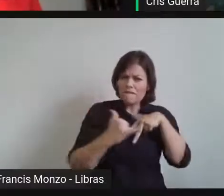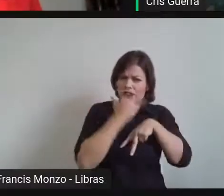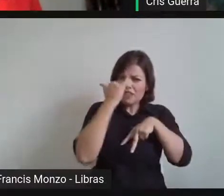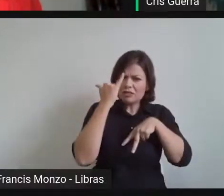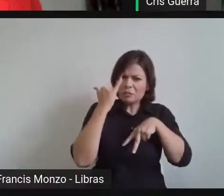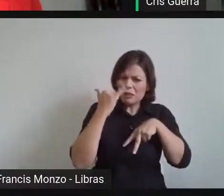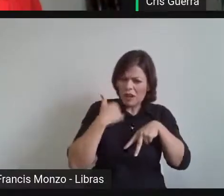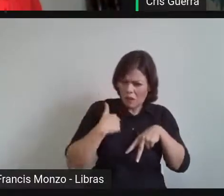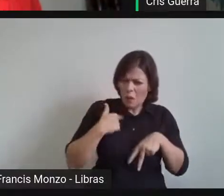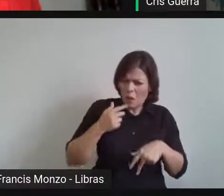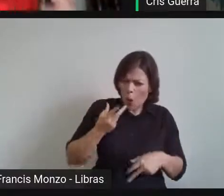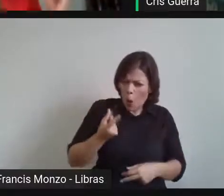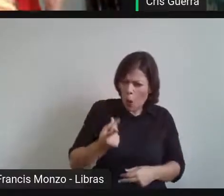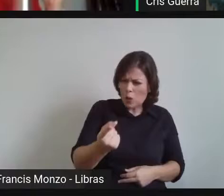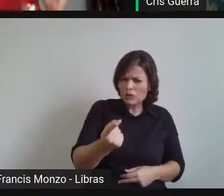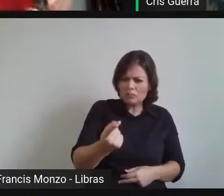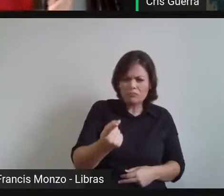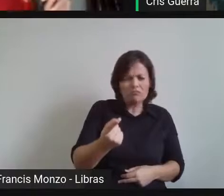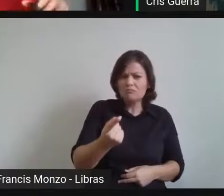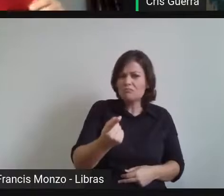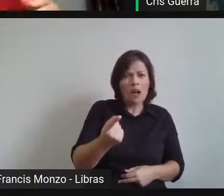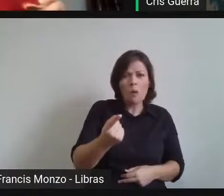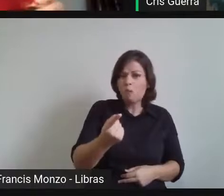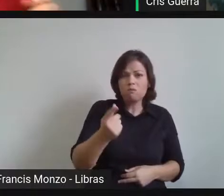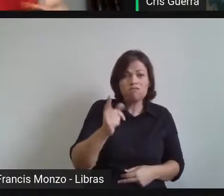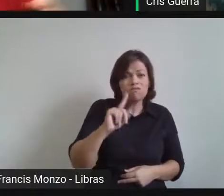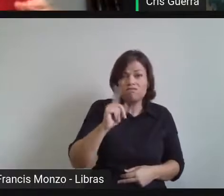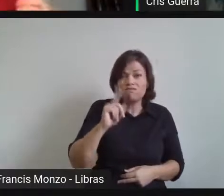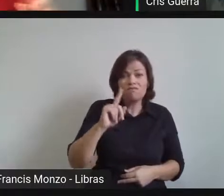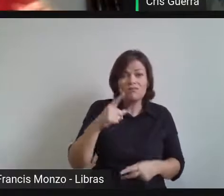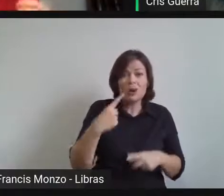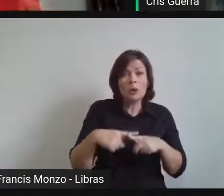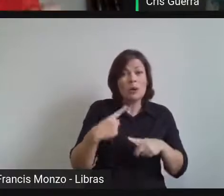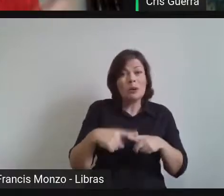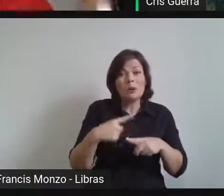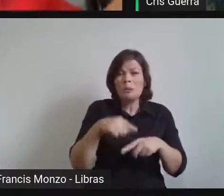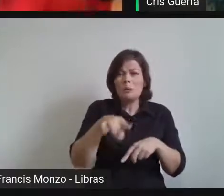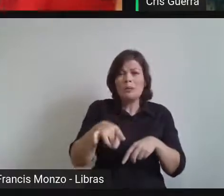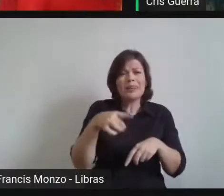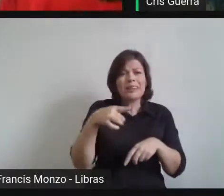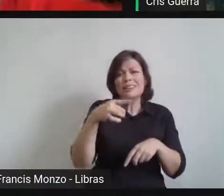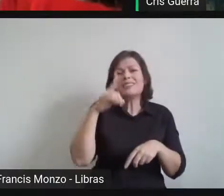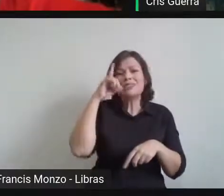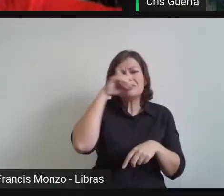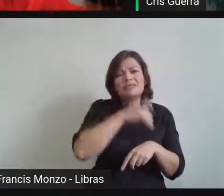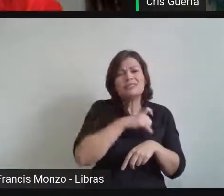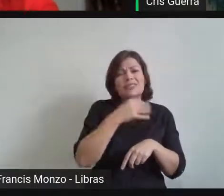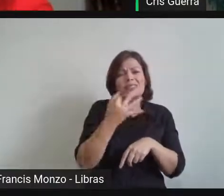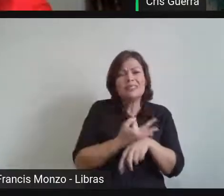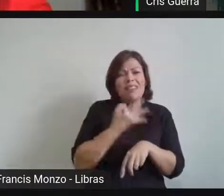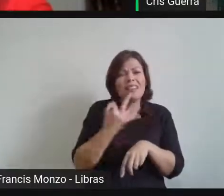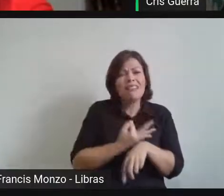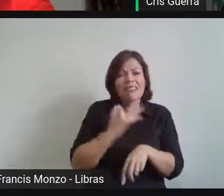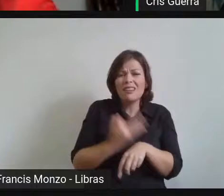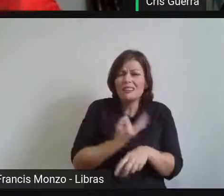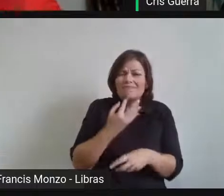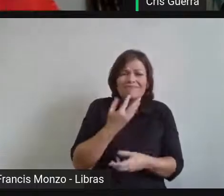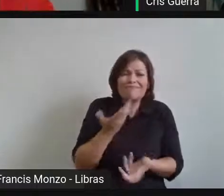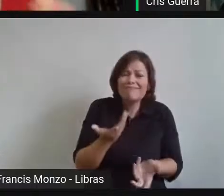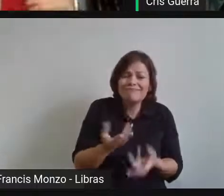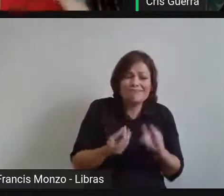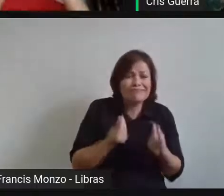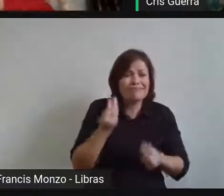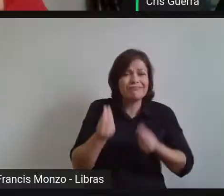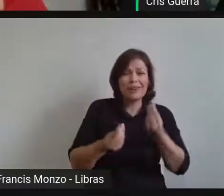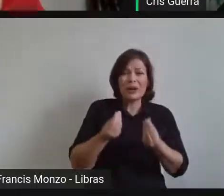consigo. Ninguém aguenta. Ser vítima dá muito trabalho, é chato, né? É muito trabalhoso. Então